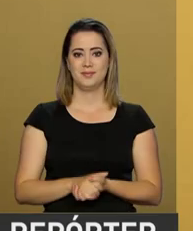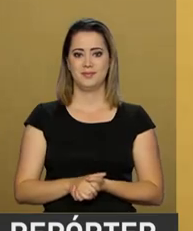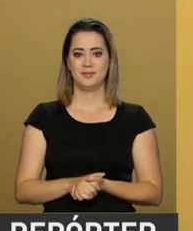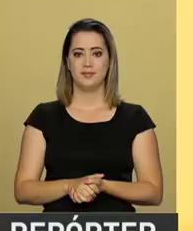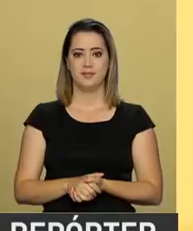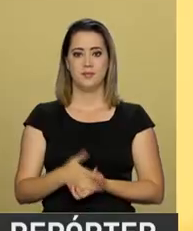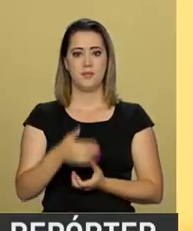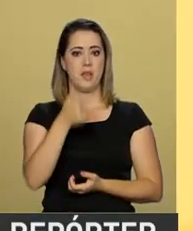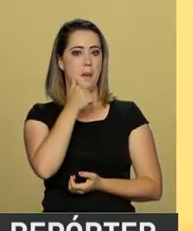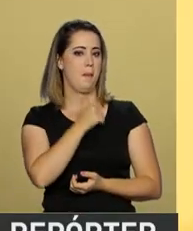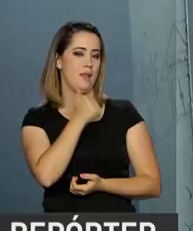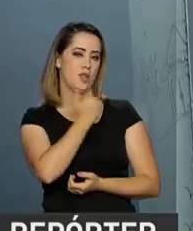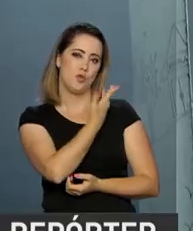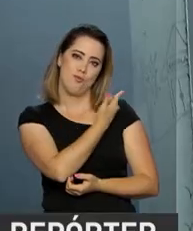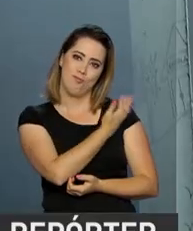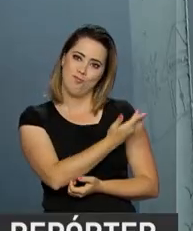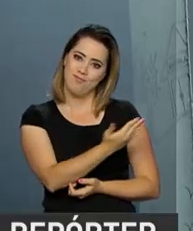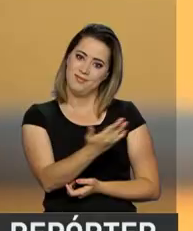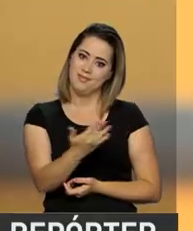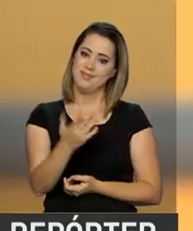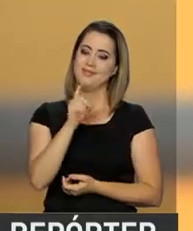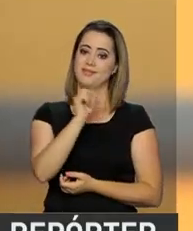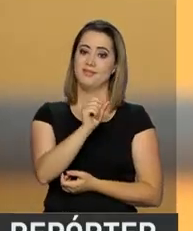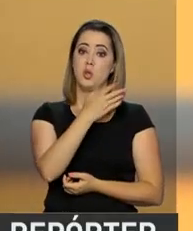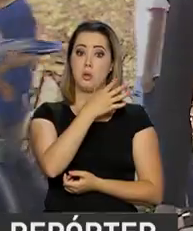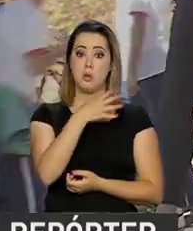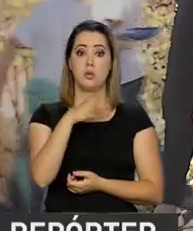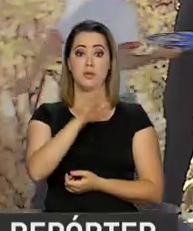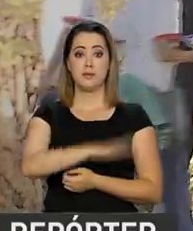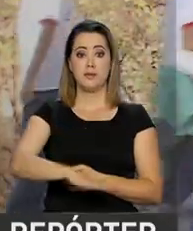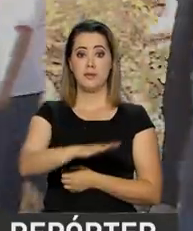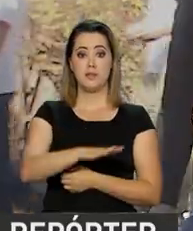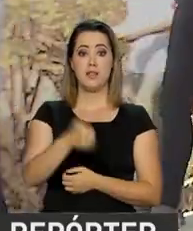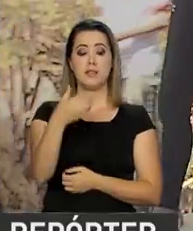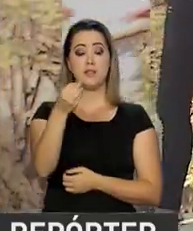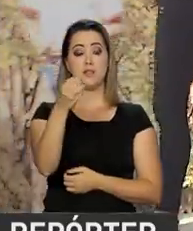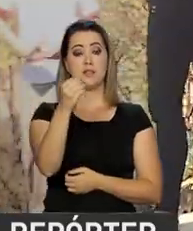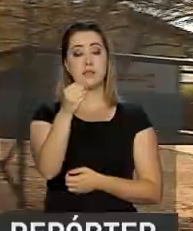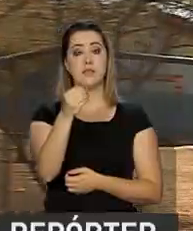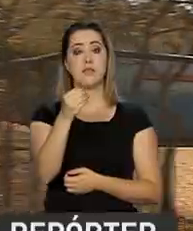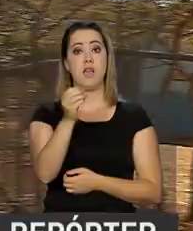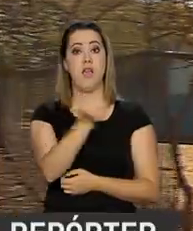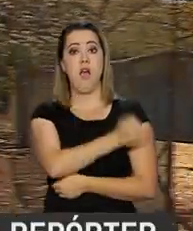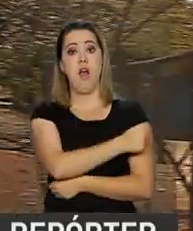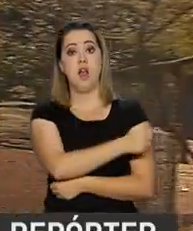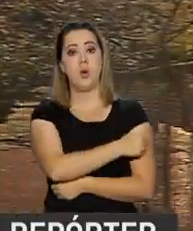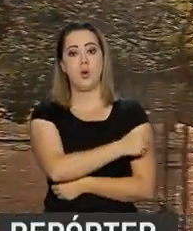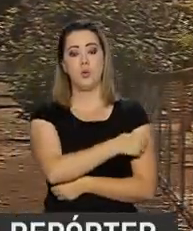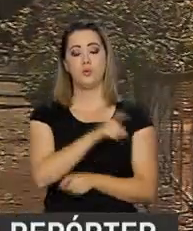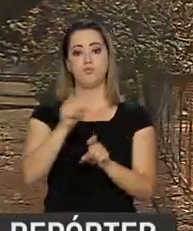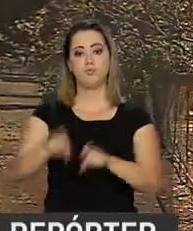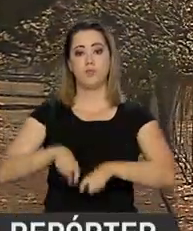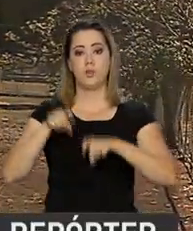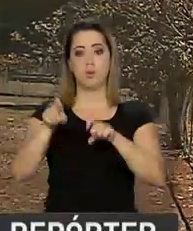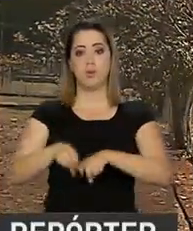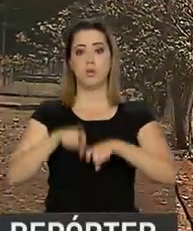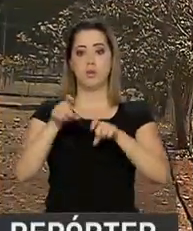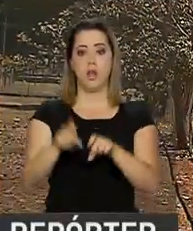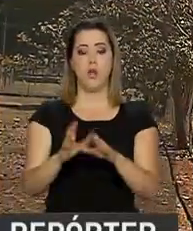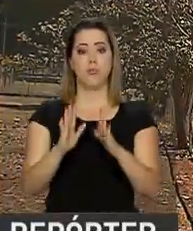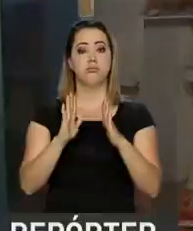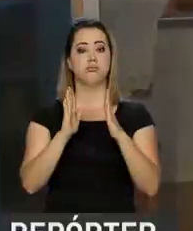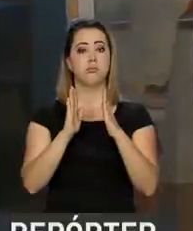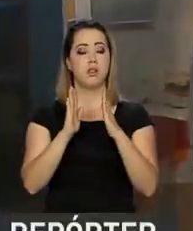Verônica Maria Clarice yasm e Felipe estão entre os 100 alunos desta escola da zona rural de Planaltina no distrito